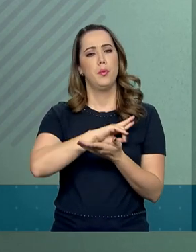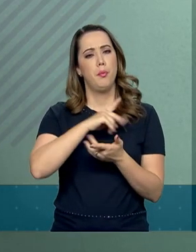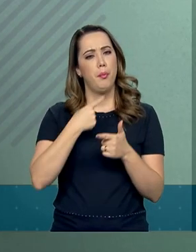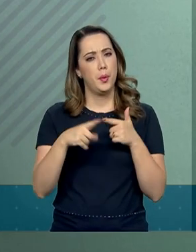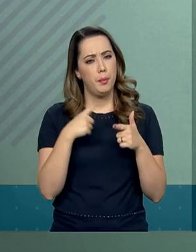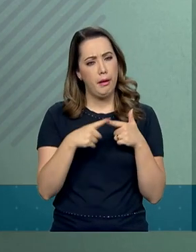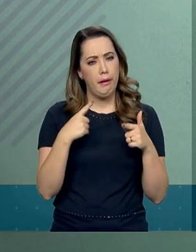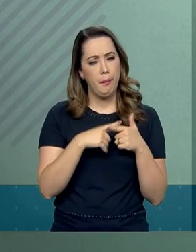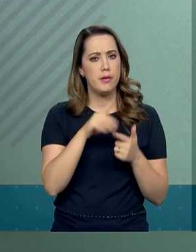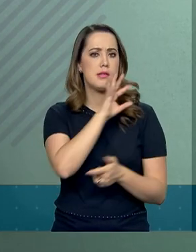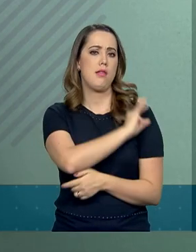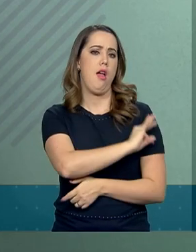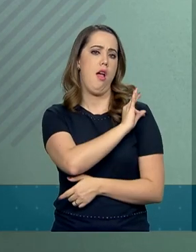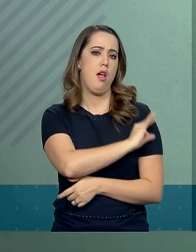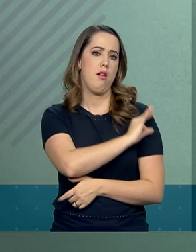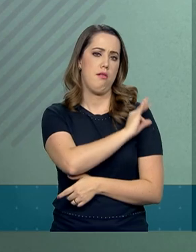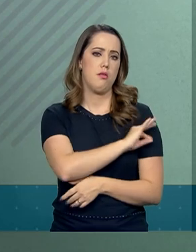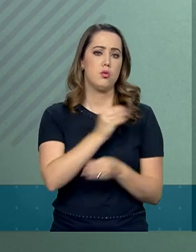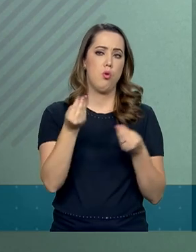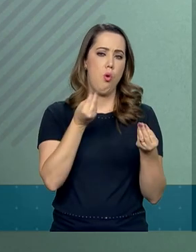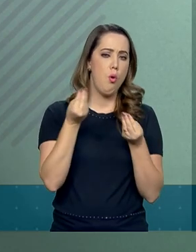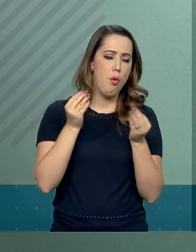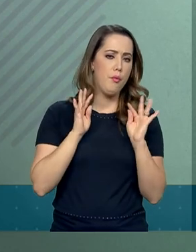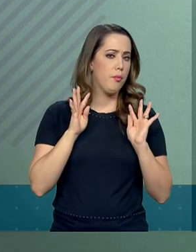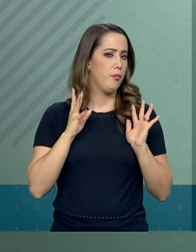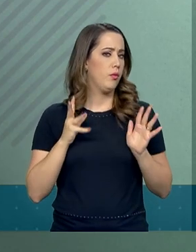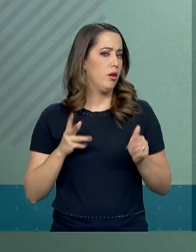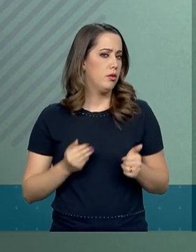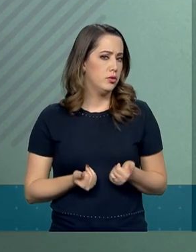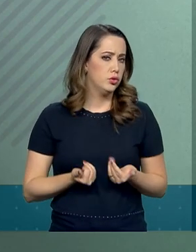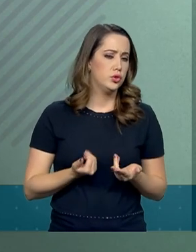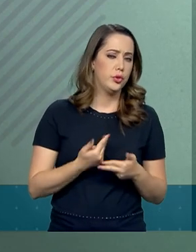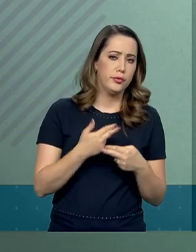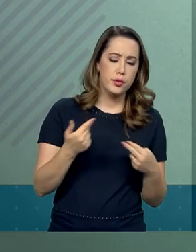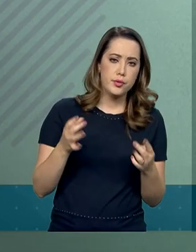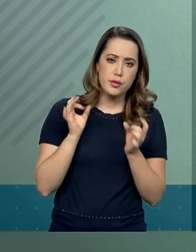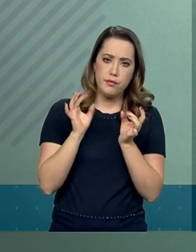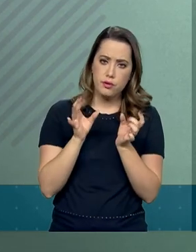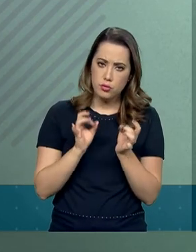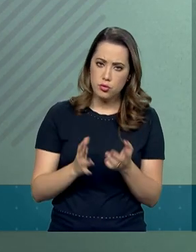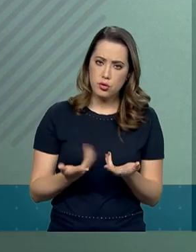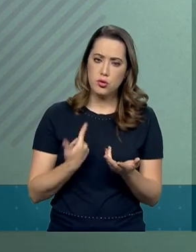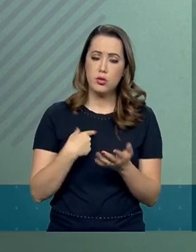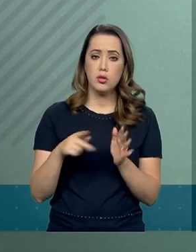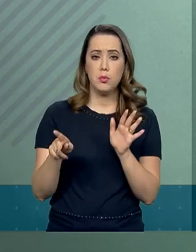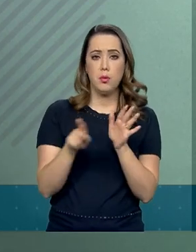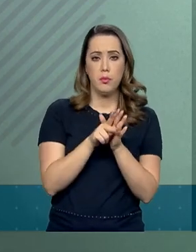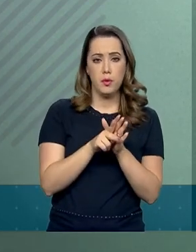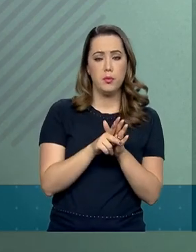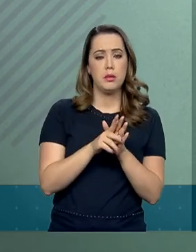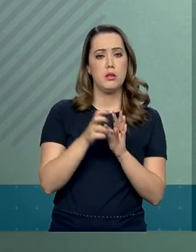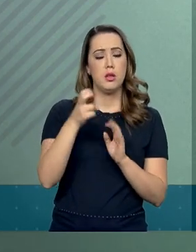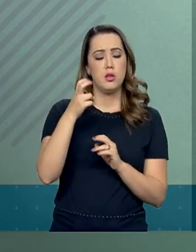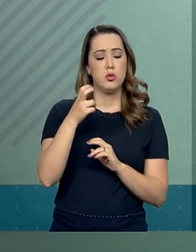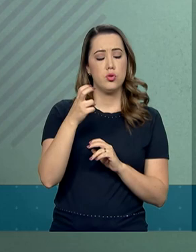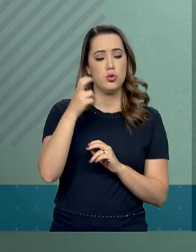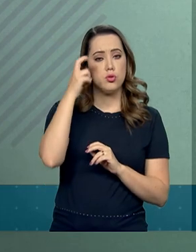e medidas sanitárias e fitossanitárias e propriedade intelectual